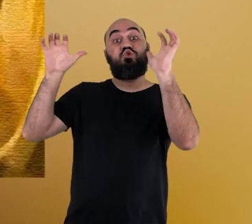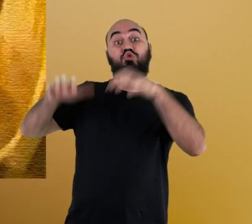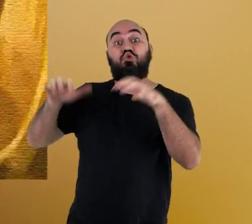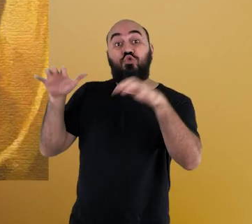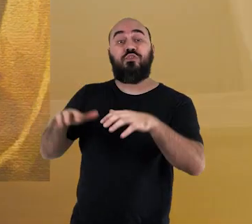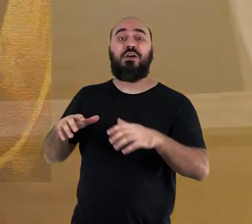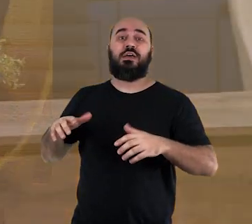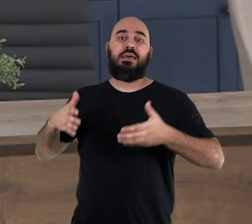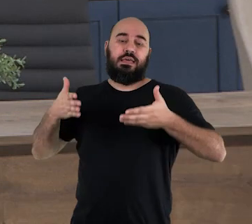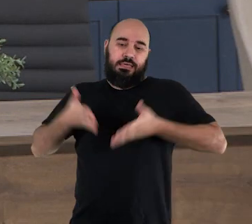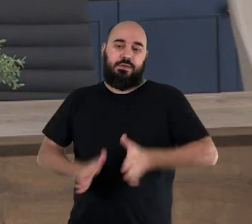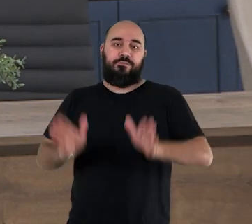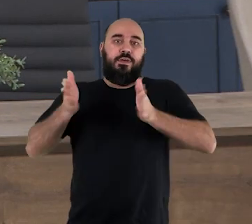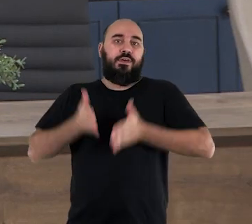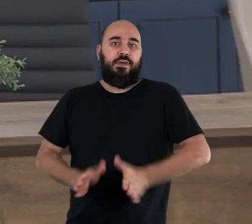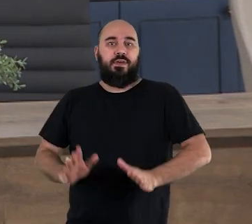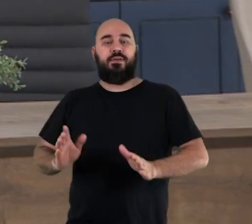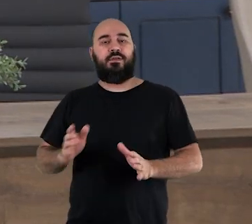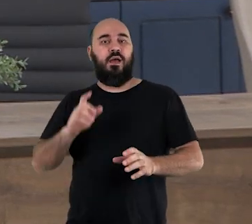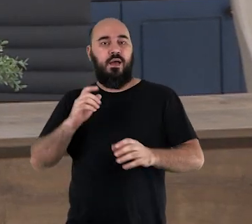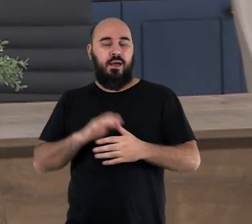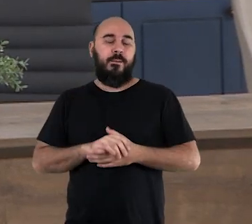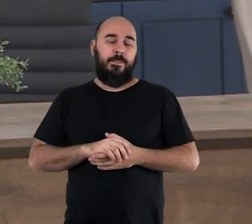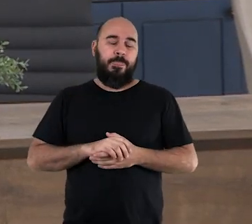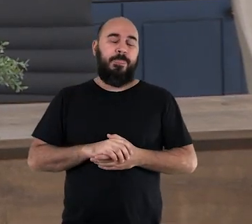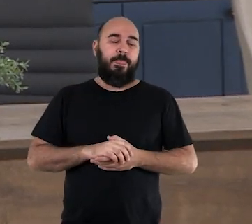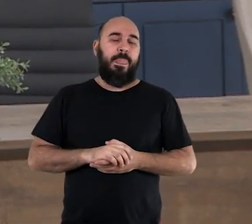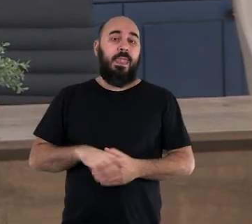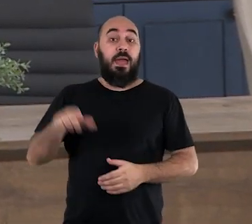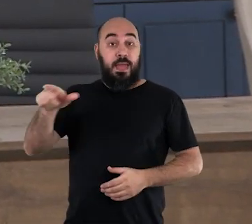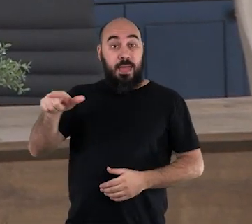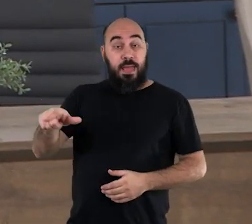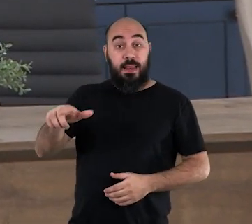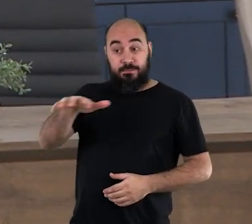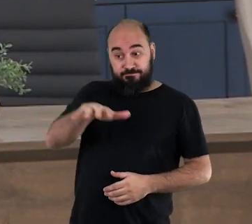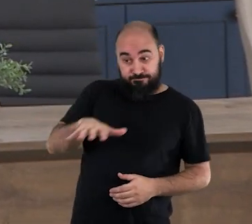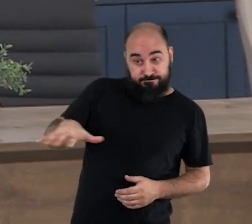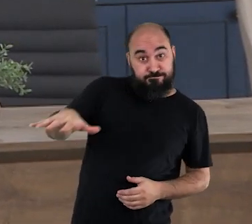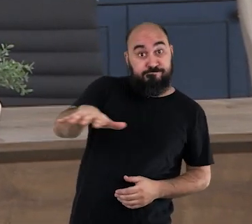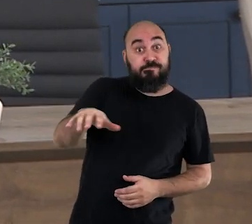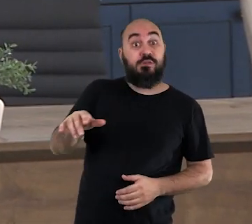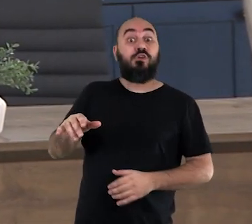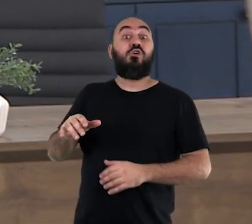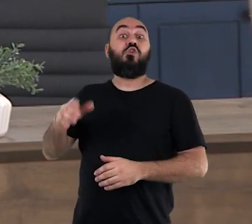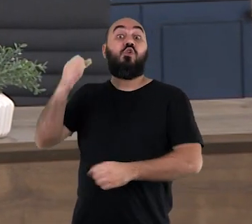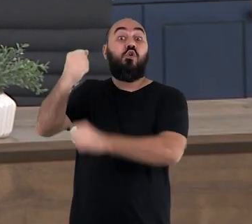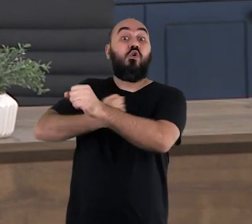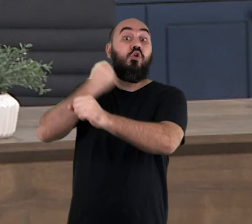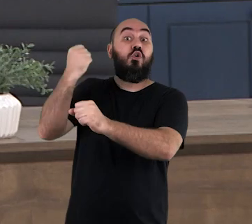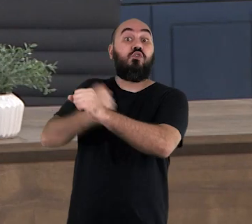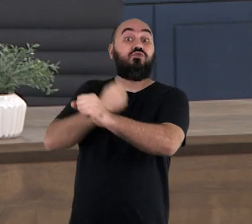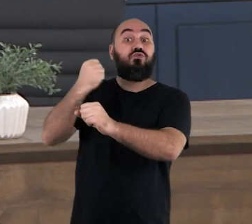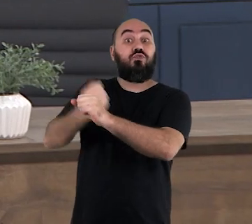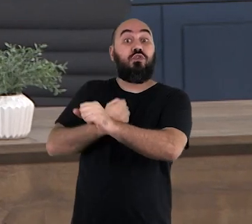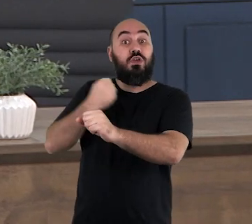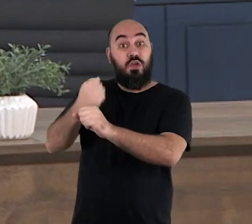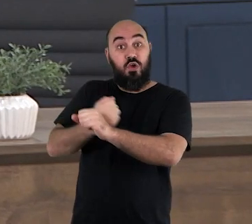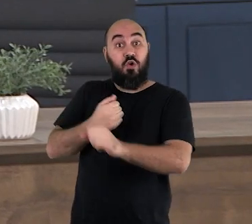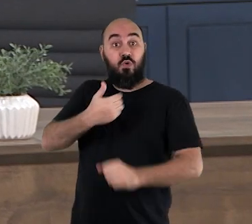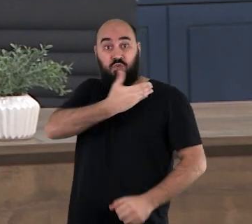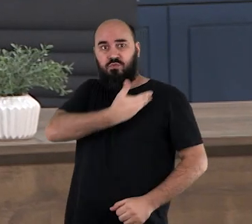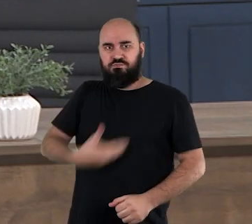ao absurdo de construir em Jerusalém, aliás, construir em Samaria, um